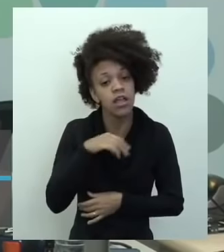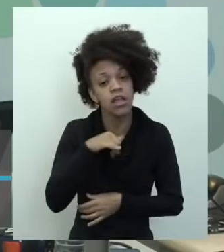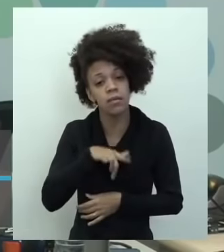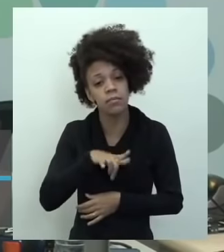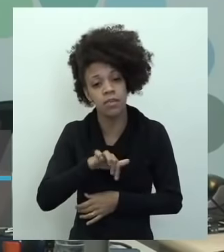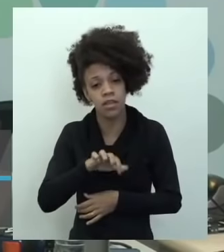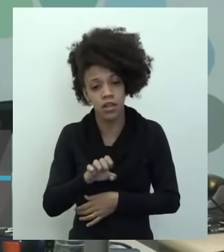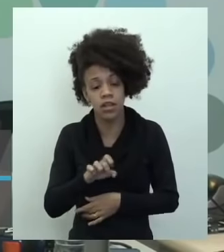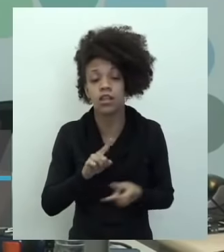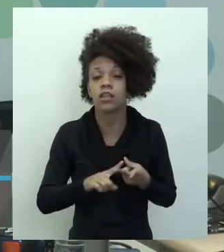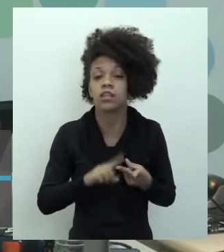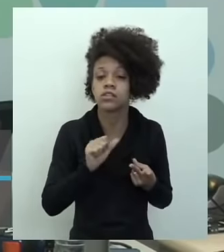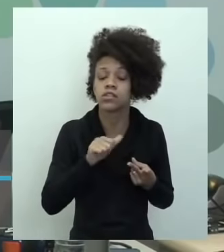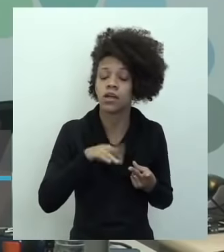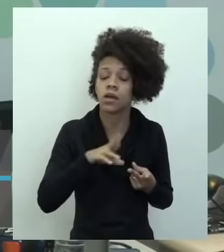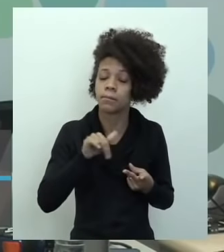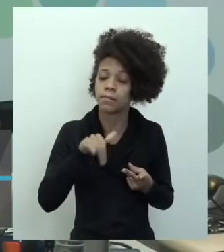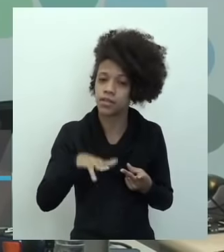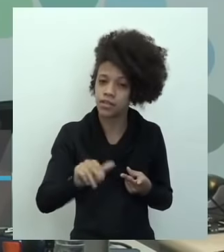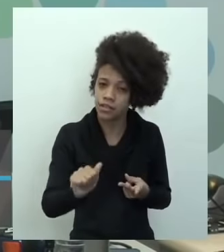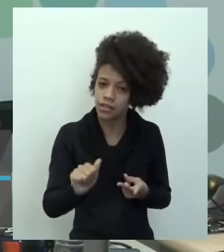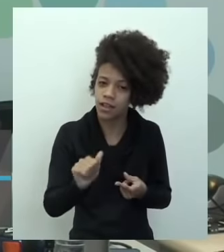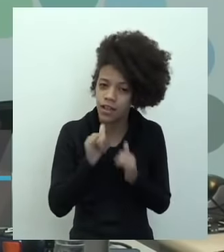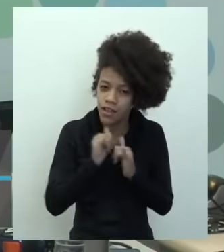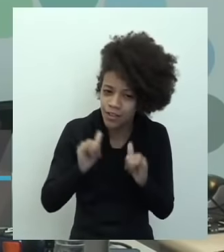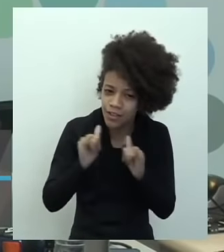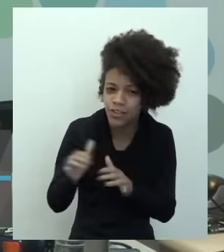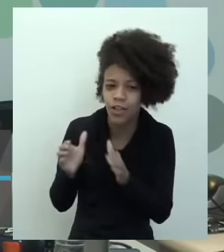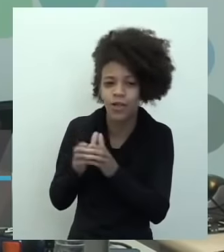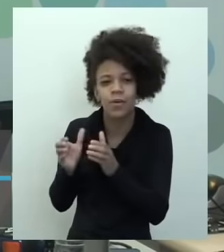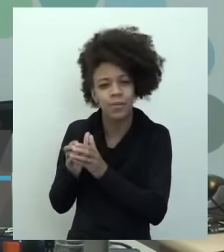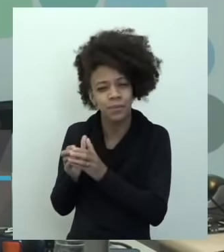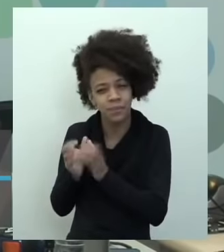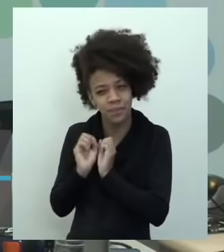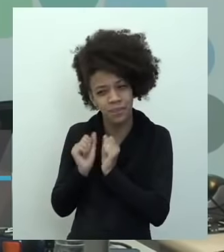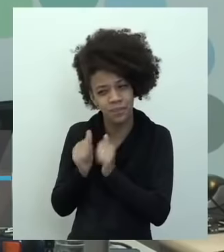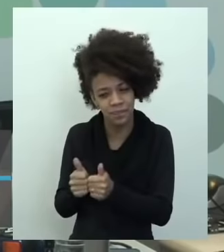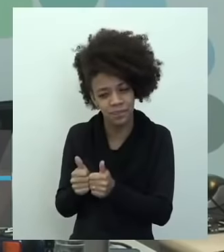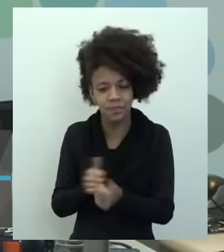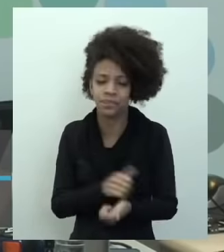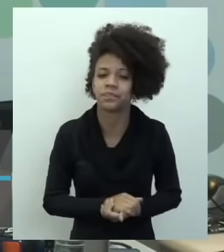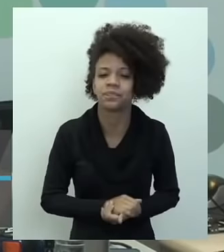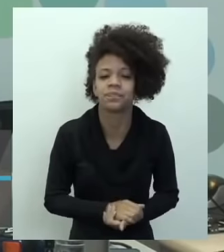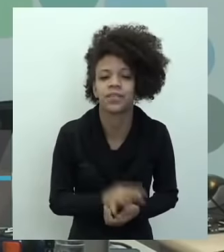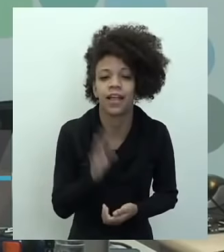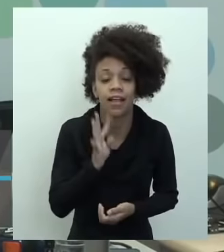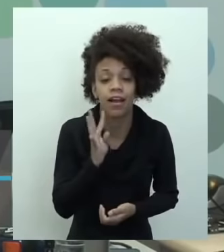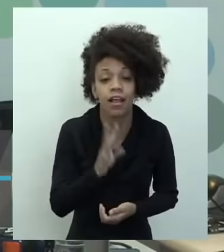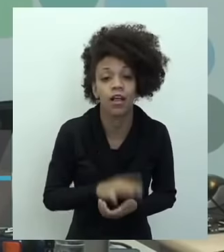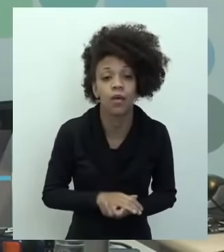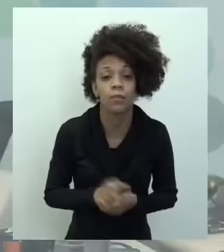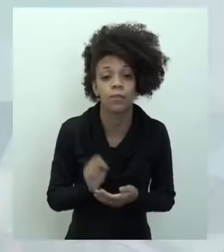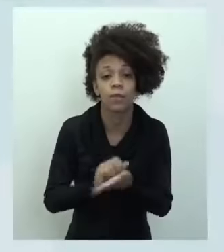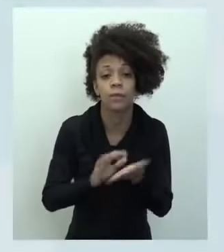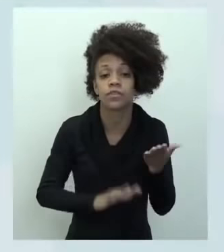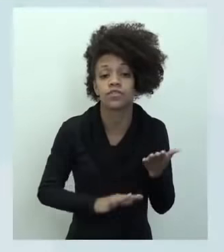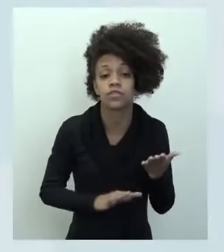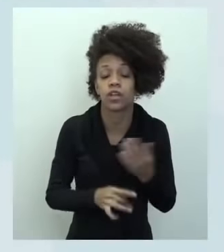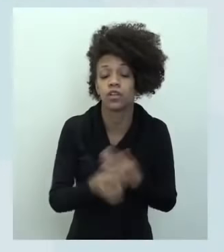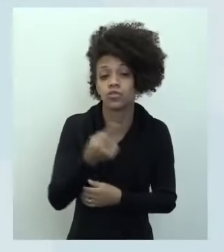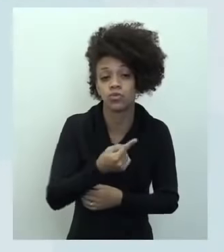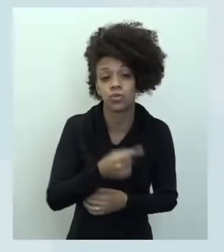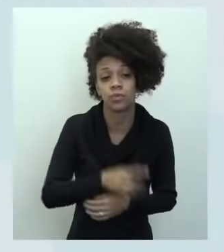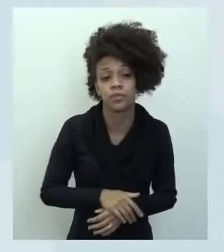e para a Sabrina, que deixaram um recadinho para a gente lá no chat também, tá bom? Muito legal. Vamos lá para a atividade. Atividade